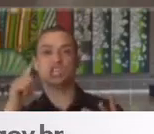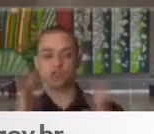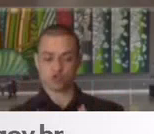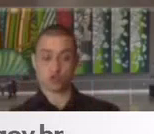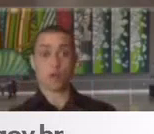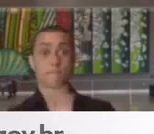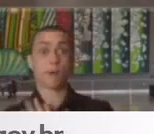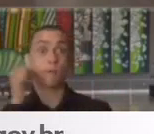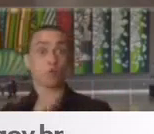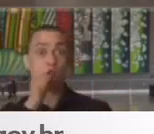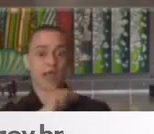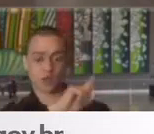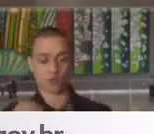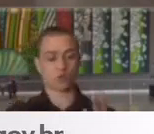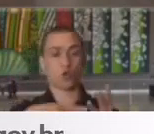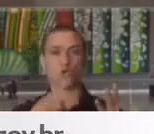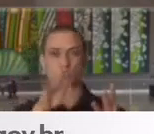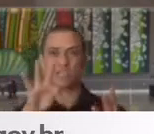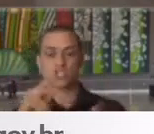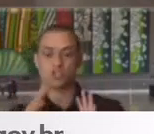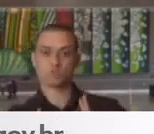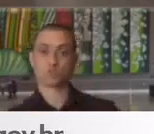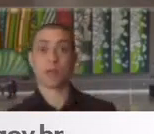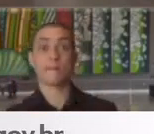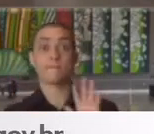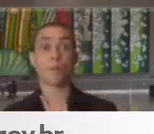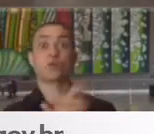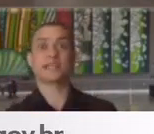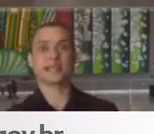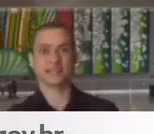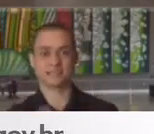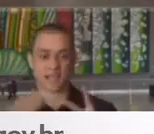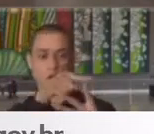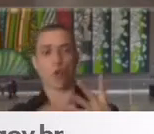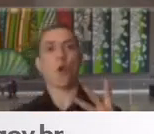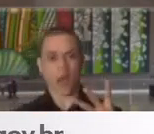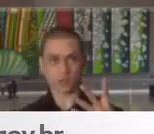higiene infantil para crianças. Esses quatro